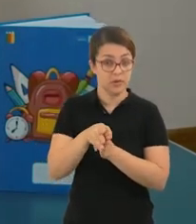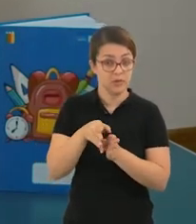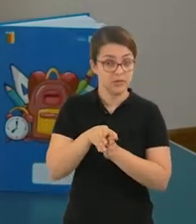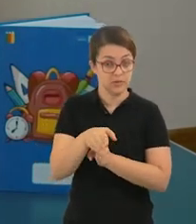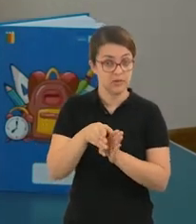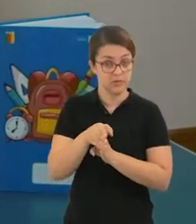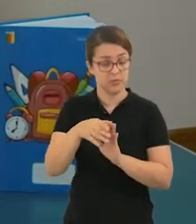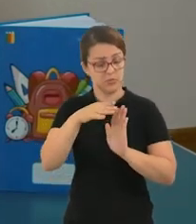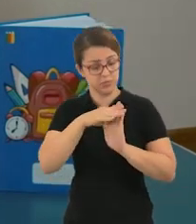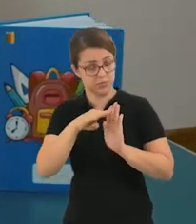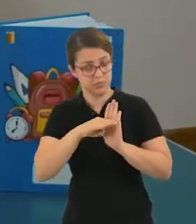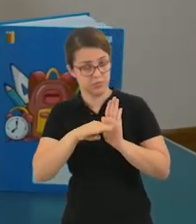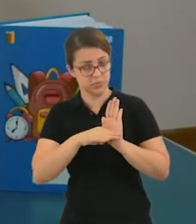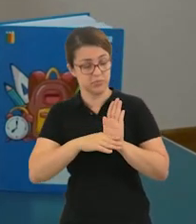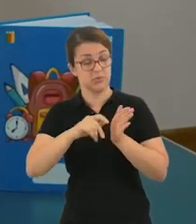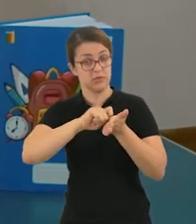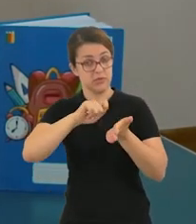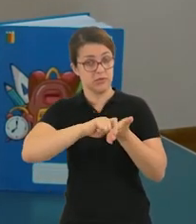Anote tudo em seu caderno.